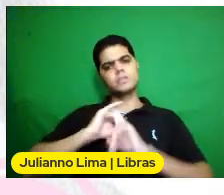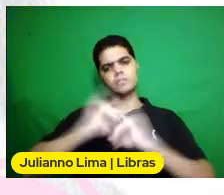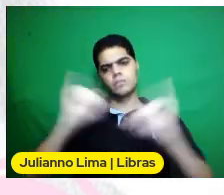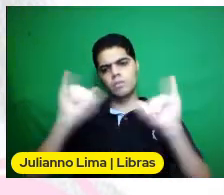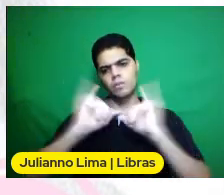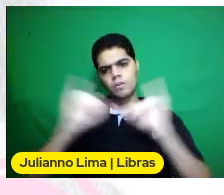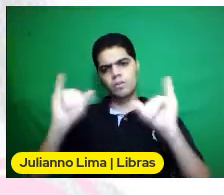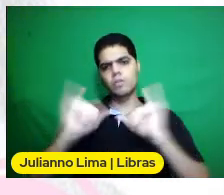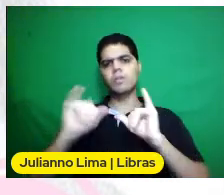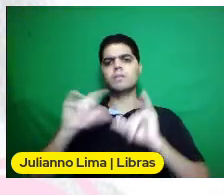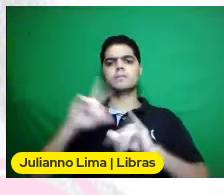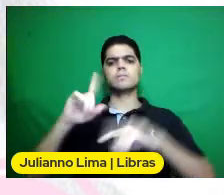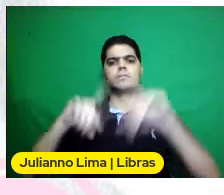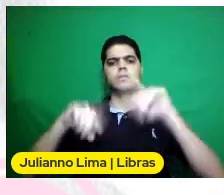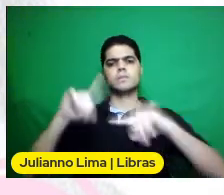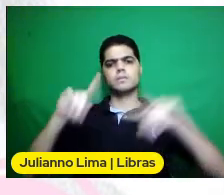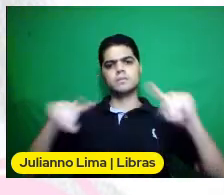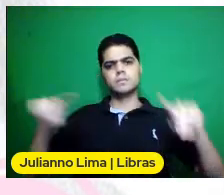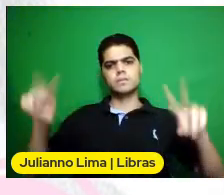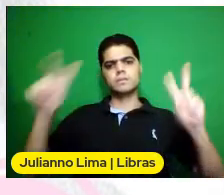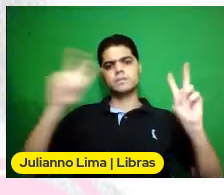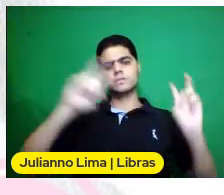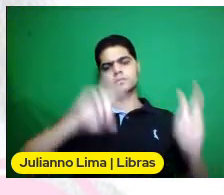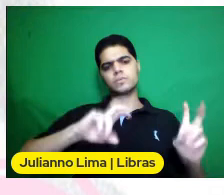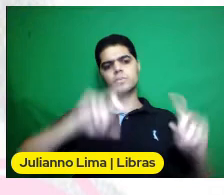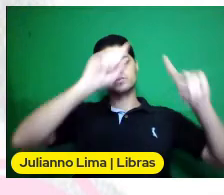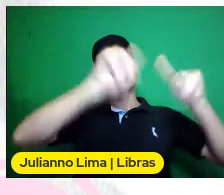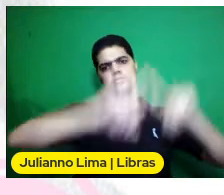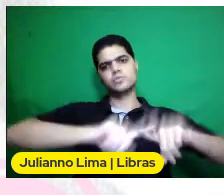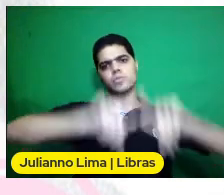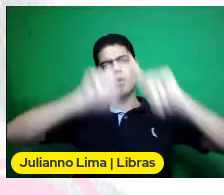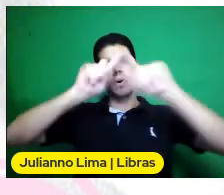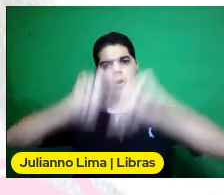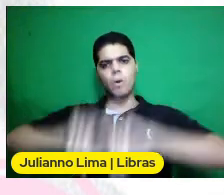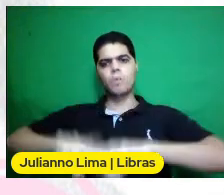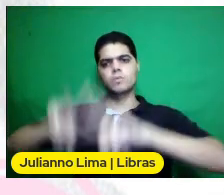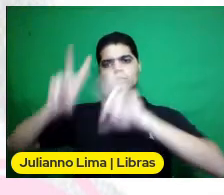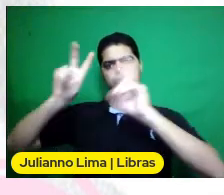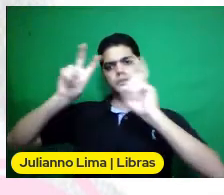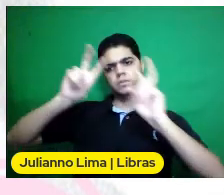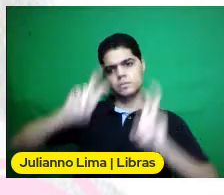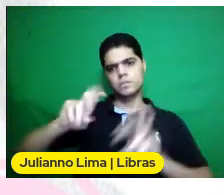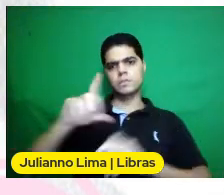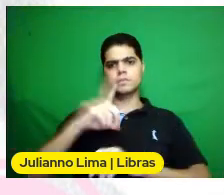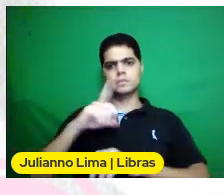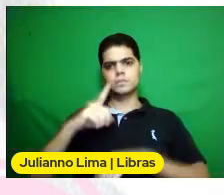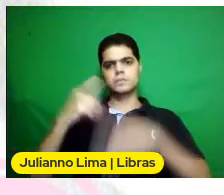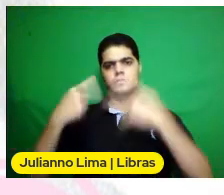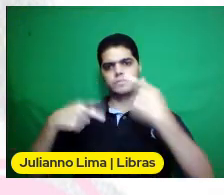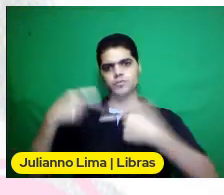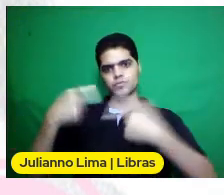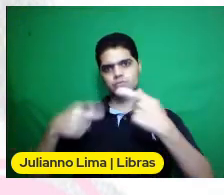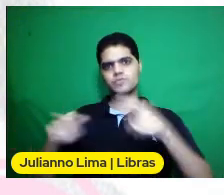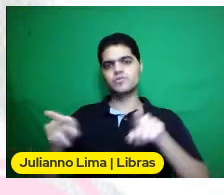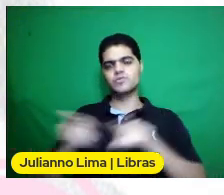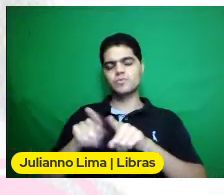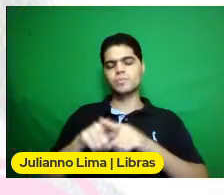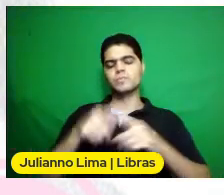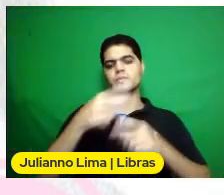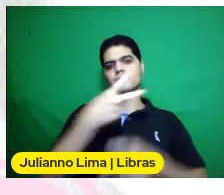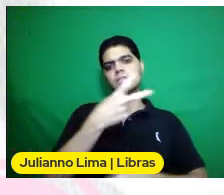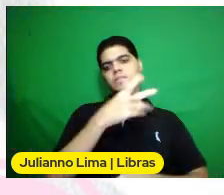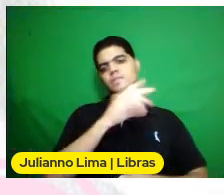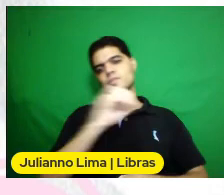disponibilizando materiais em relação a jogos que tratam de temáticas na discussão desses 200 anos. Mas me